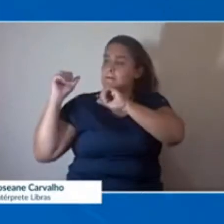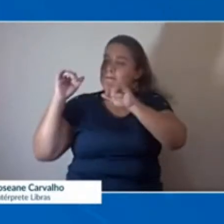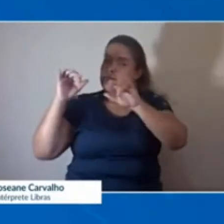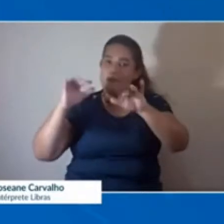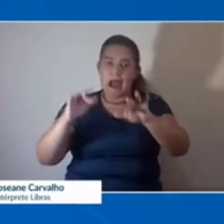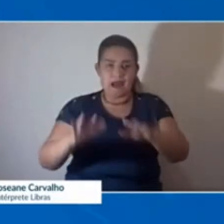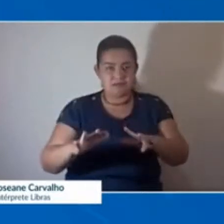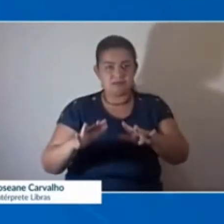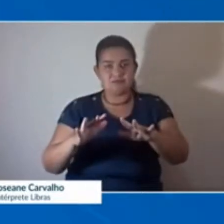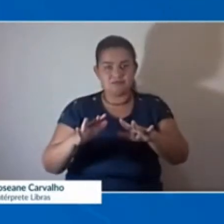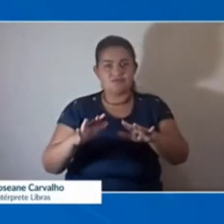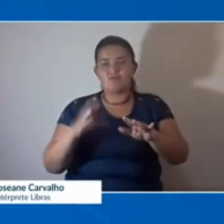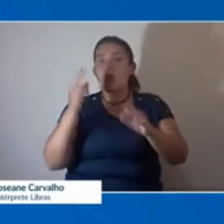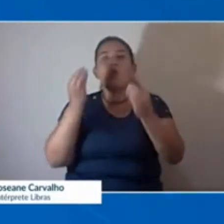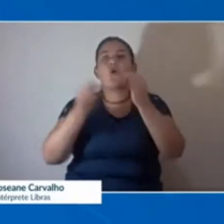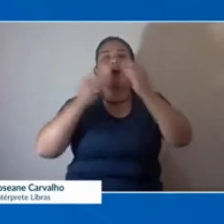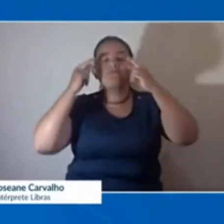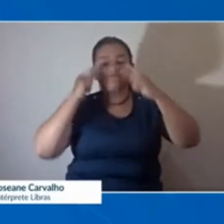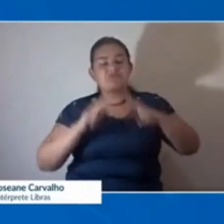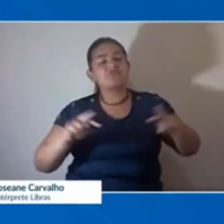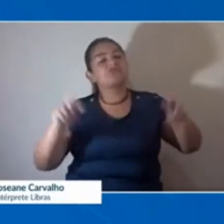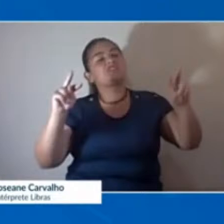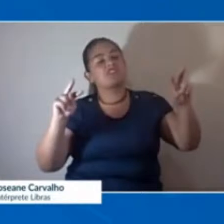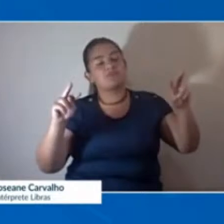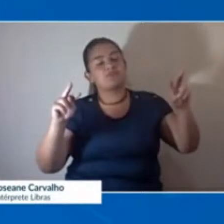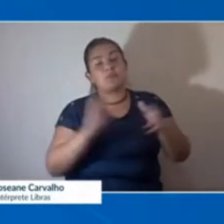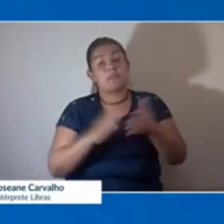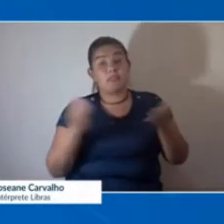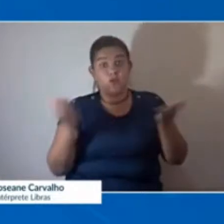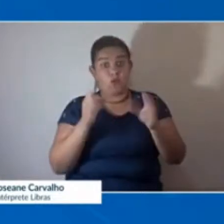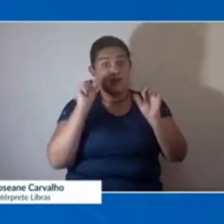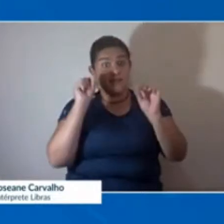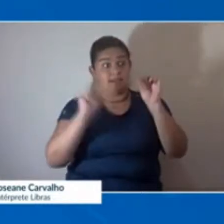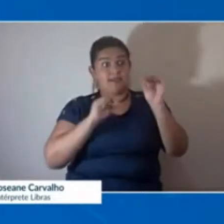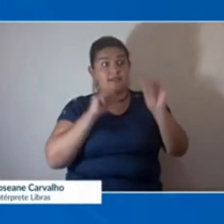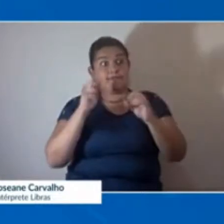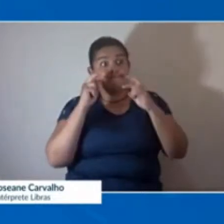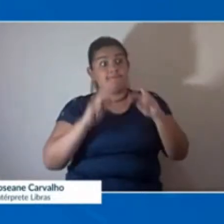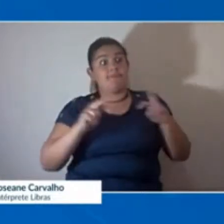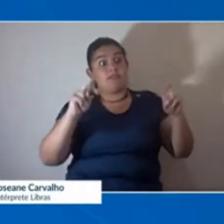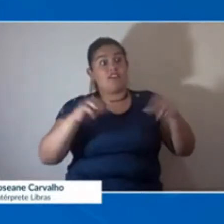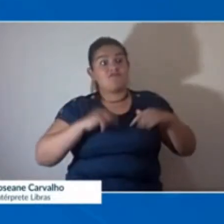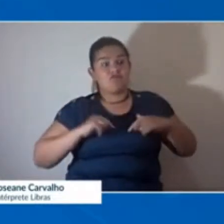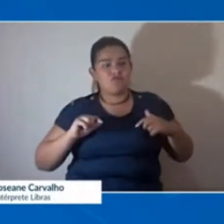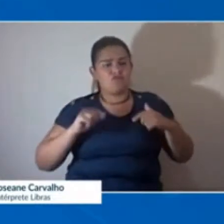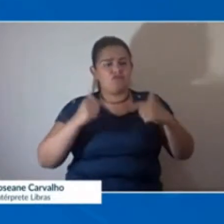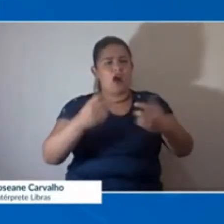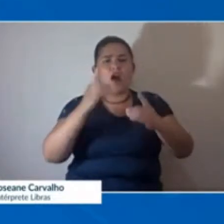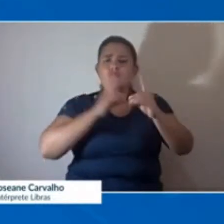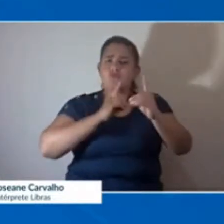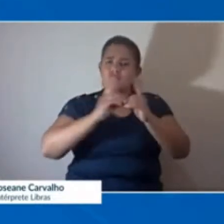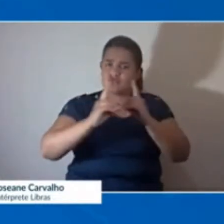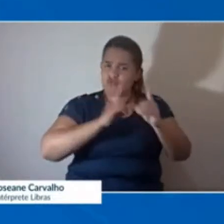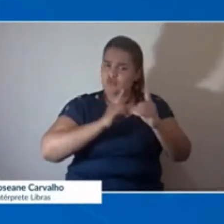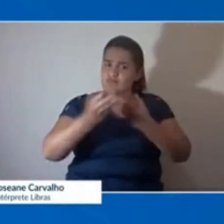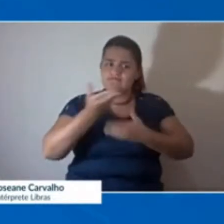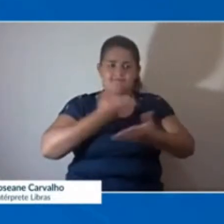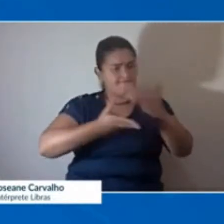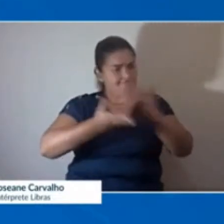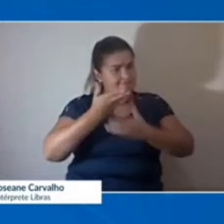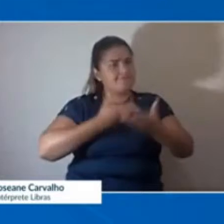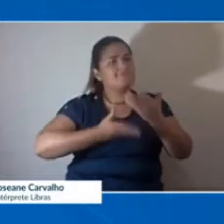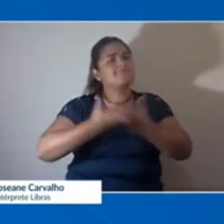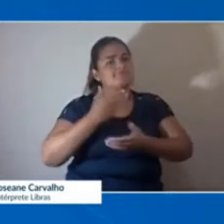a gente não vai ser vista, sabe? E o que eu vejo, a força que eu vejo desses coletivos, do diálogo que eles estabelecem é isso. E